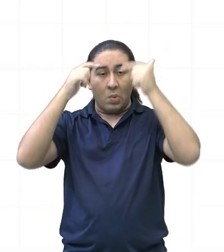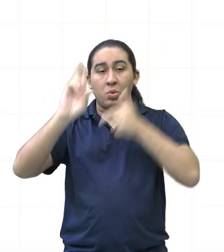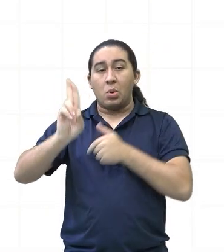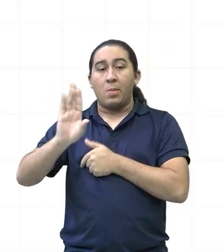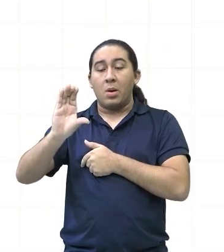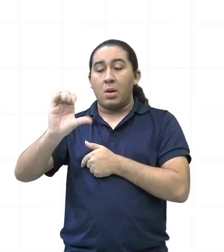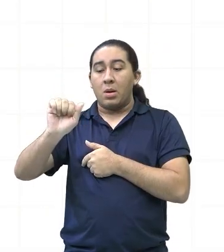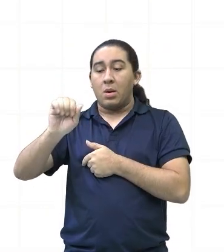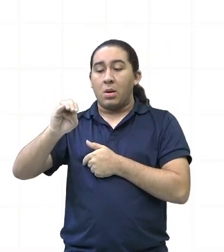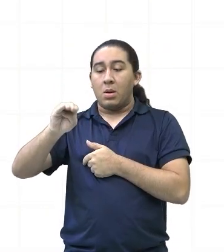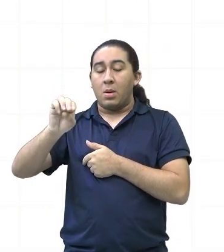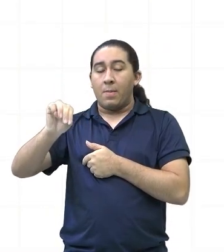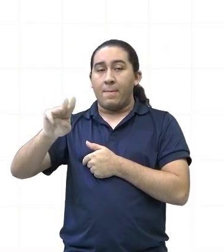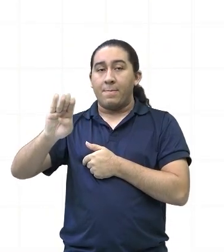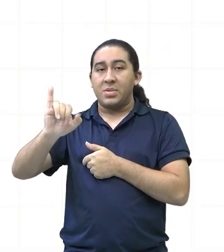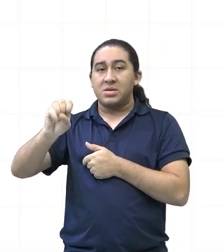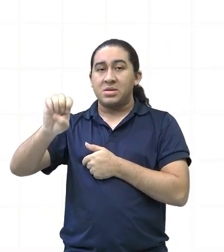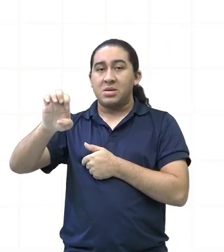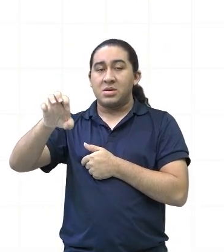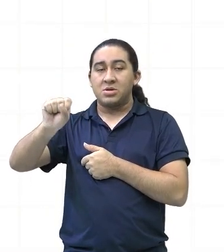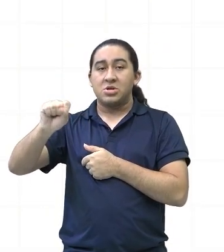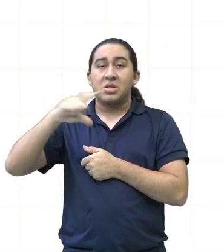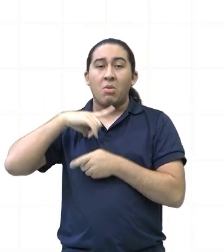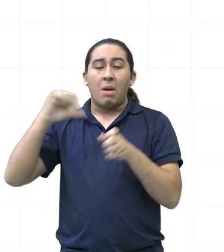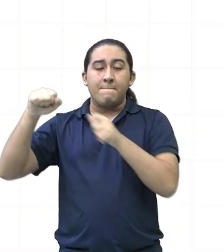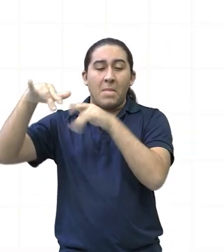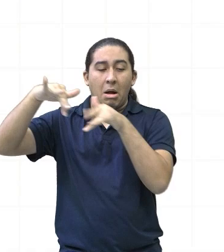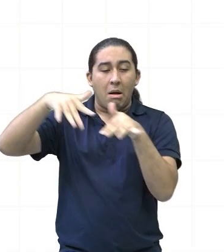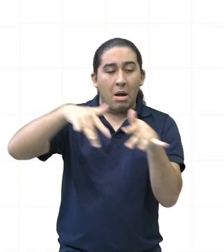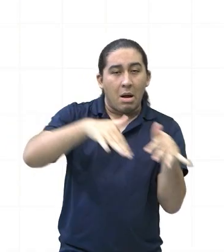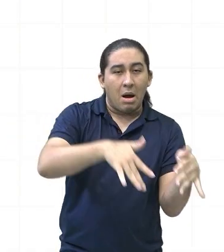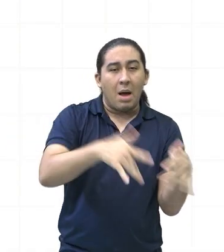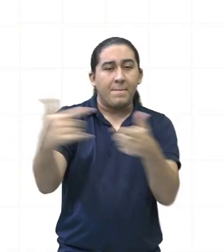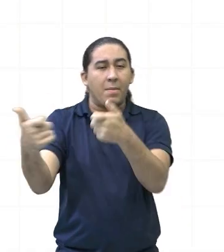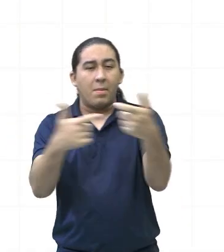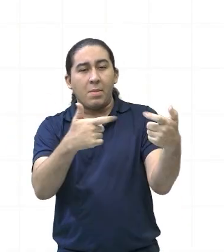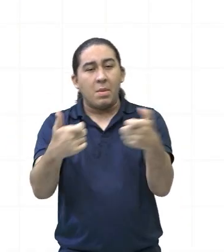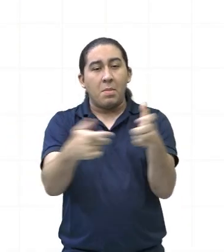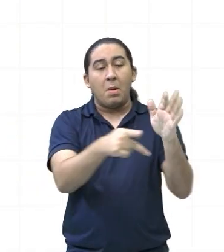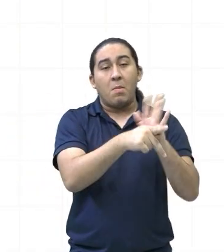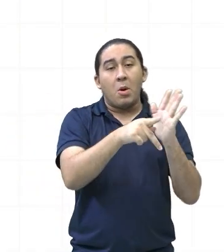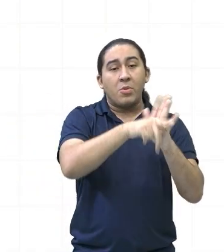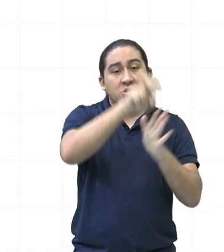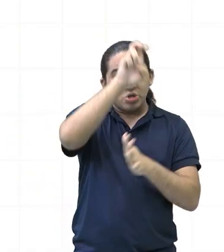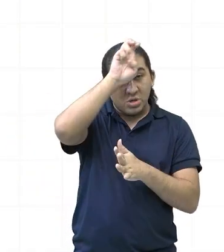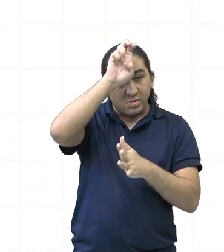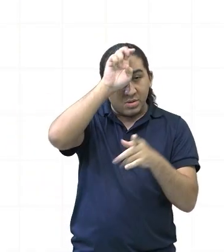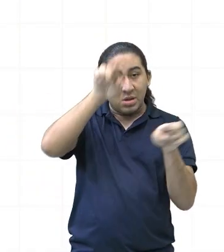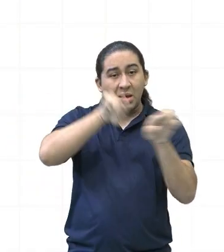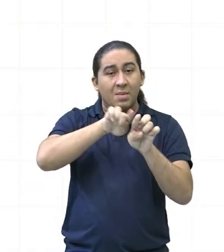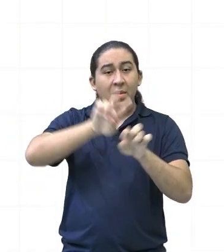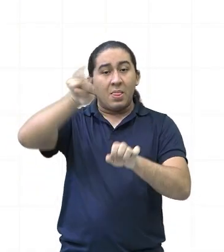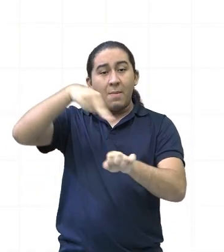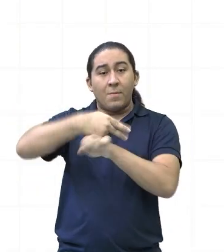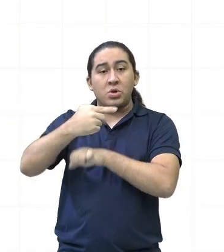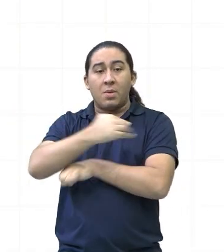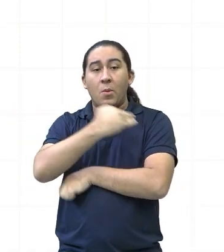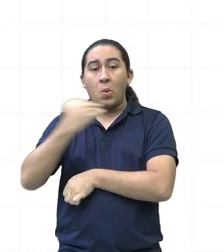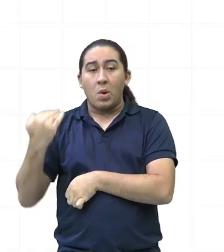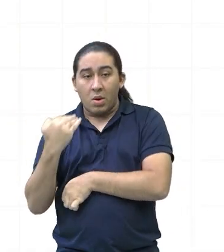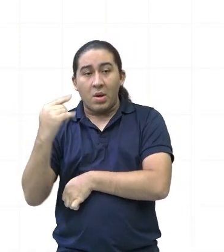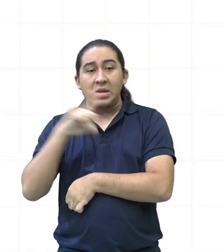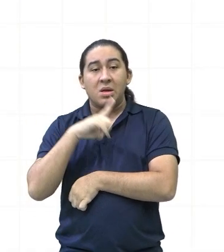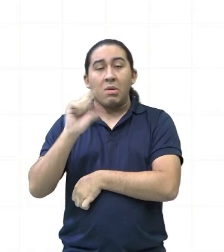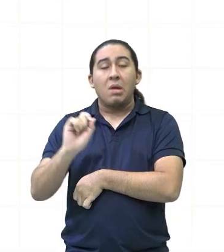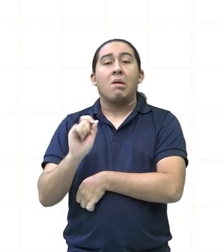trajetória até sua morte e a entronização, então, aí do Dário I, tá? Então, novamente, temos aí,